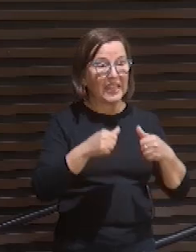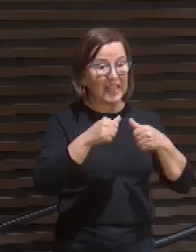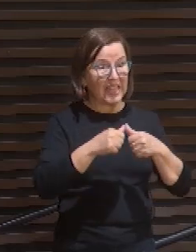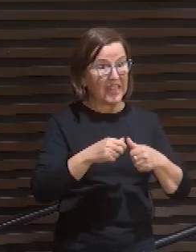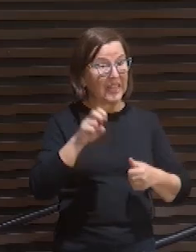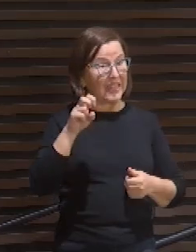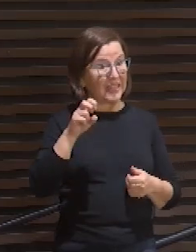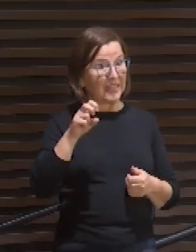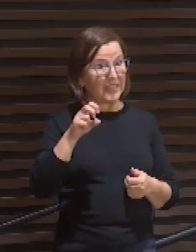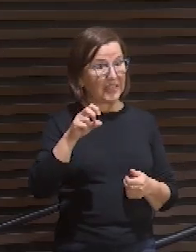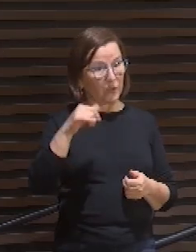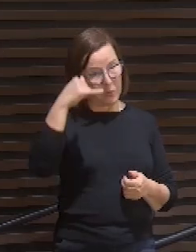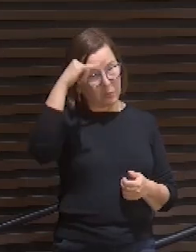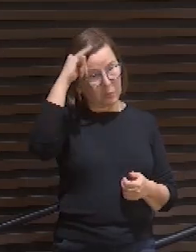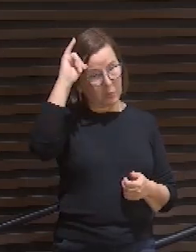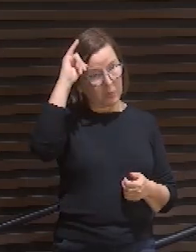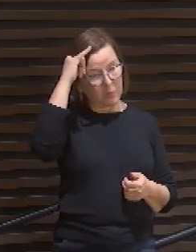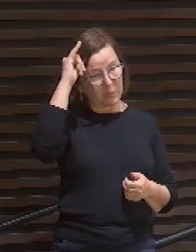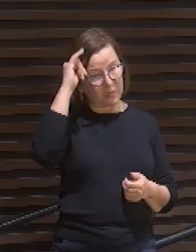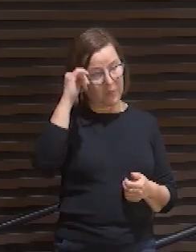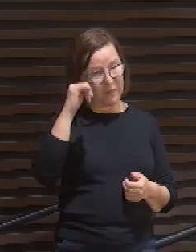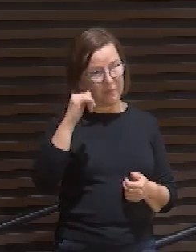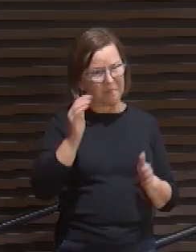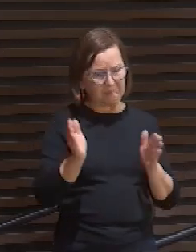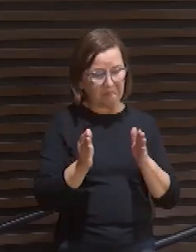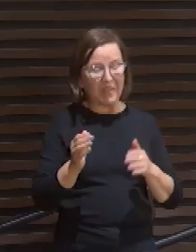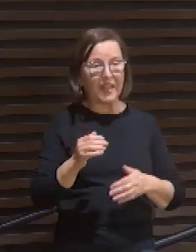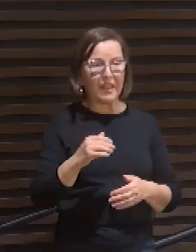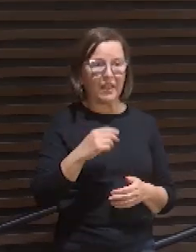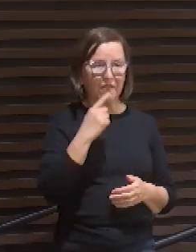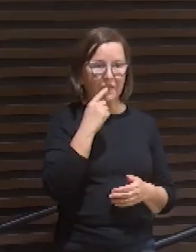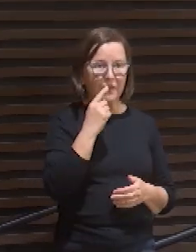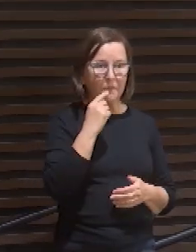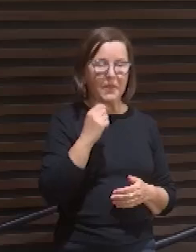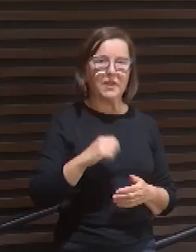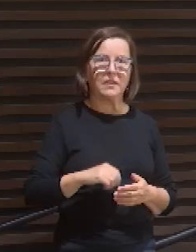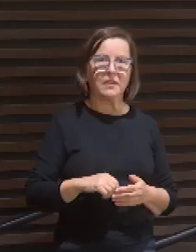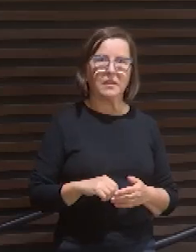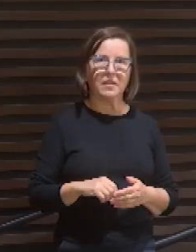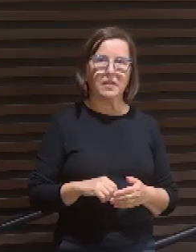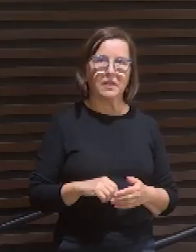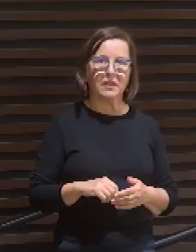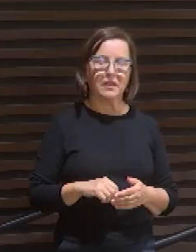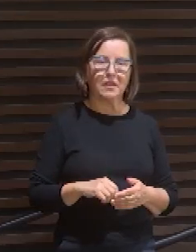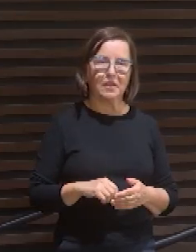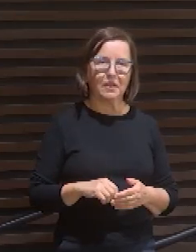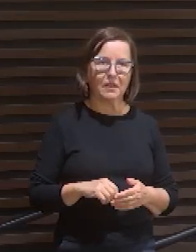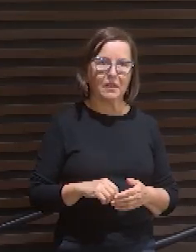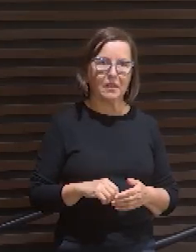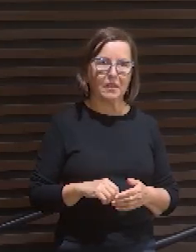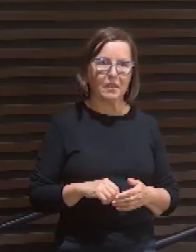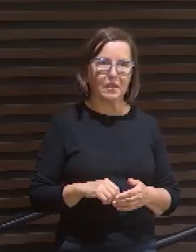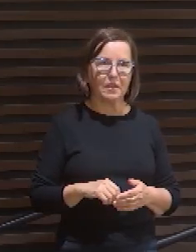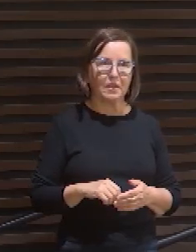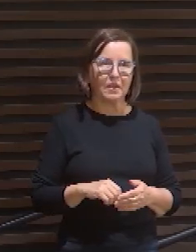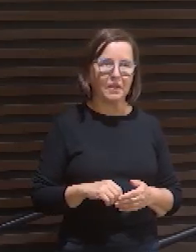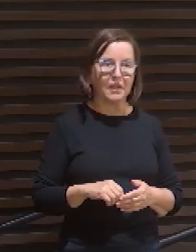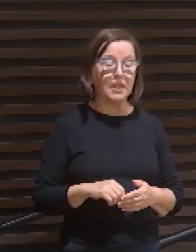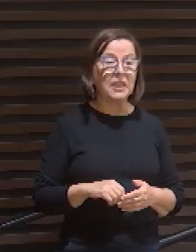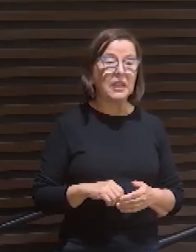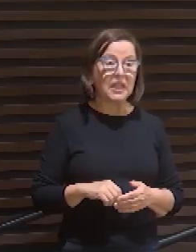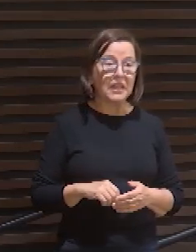que por sinal foram criadas por um irmão batista nosso do Texas?